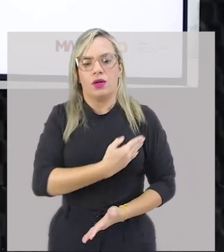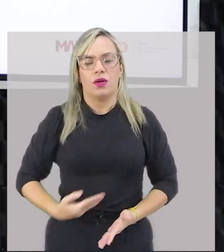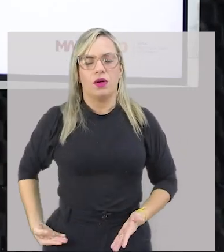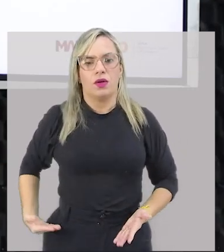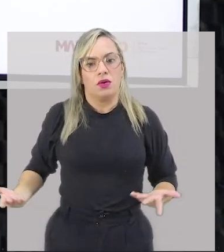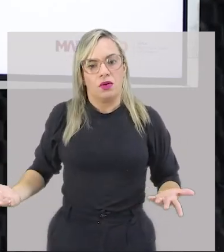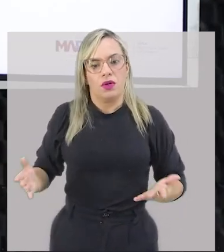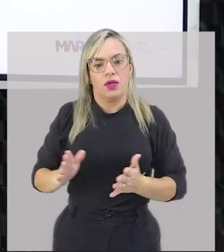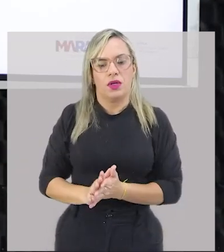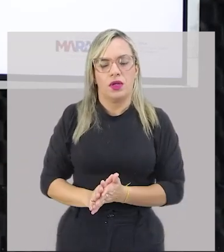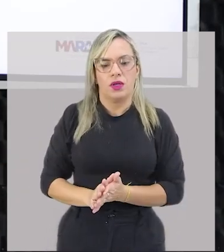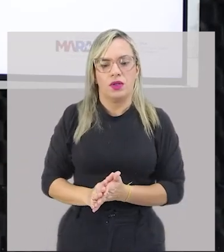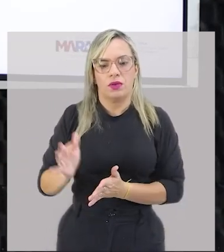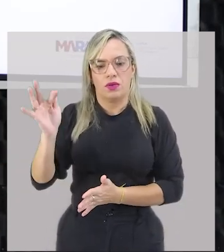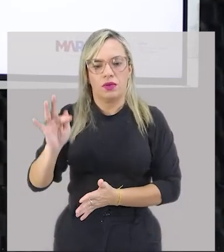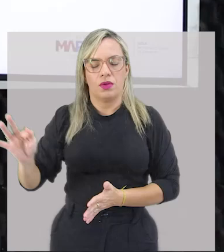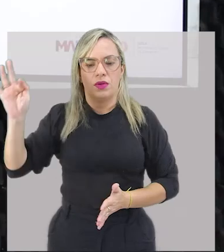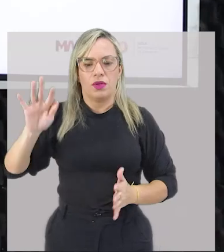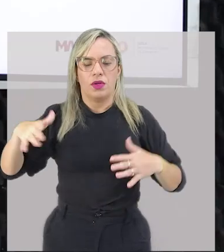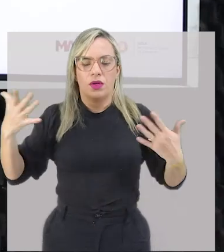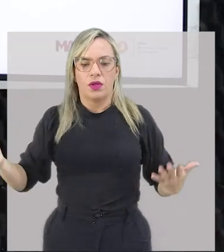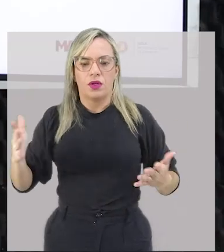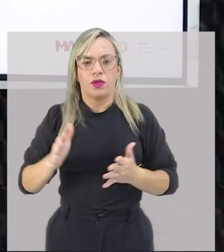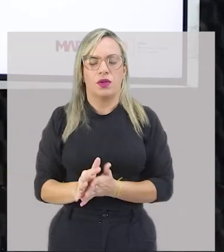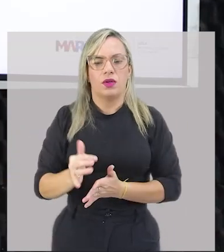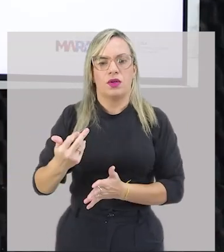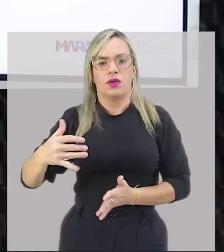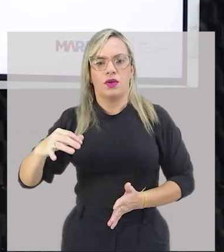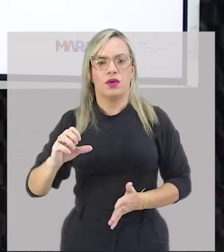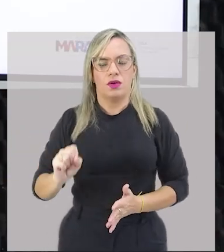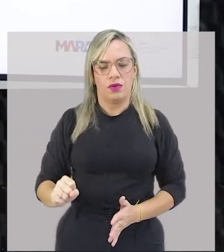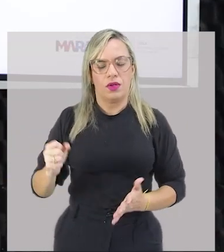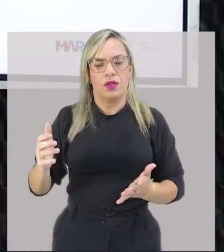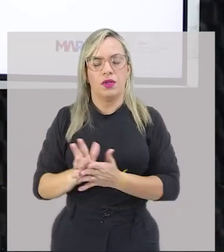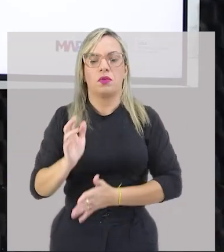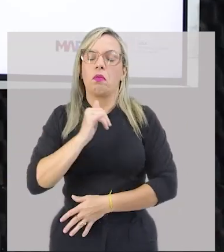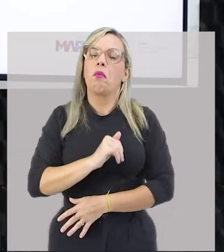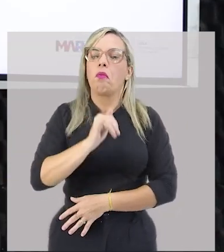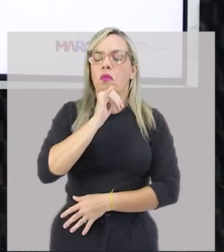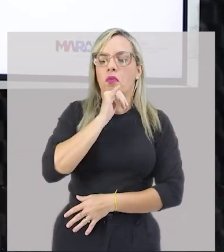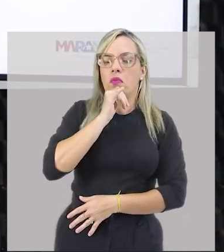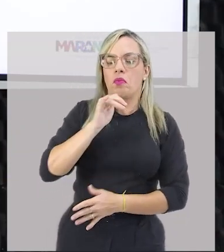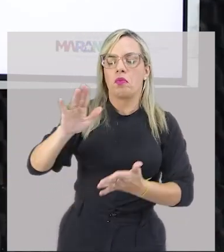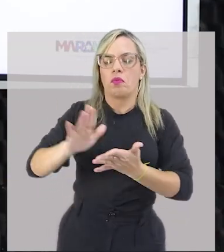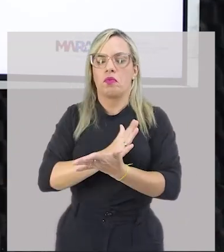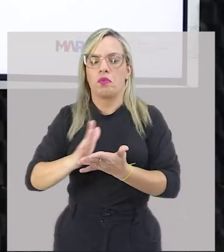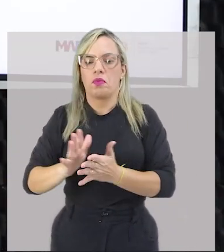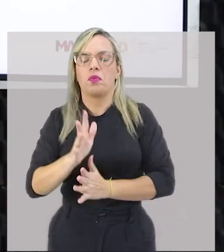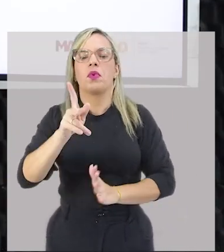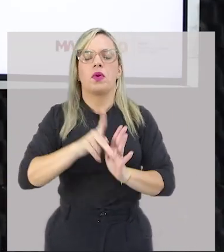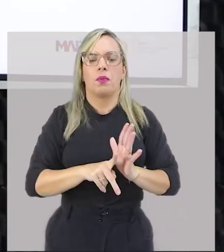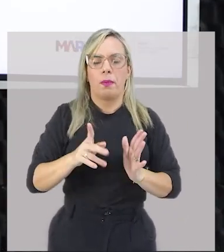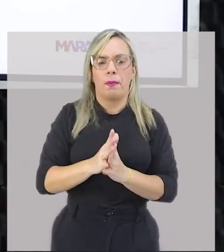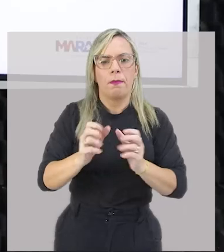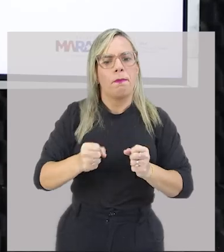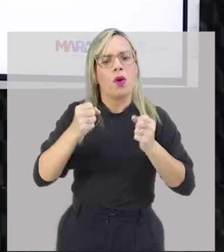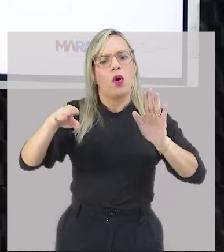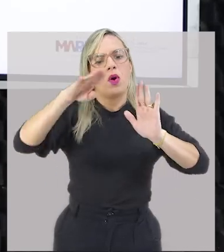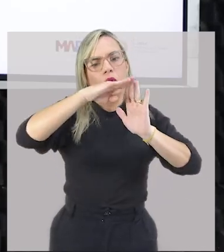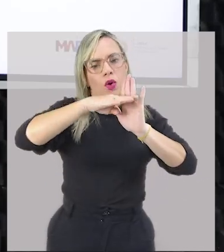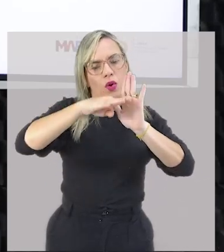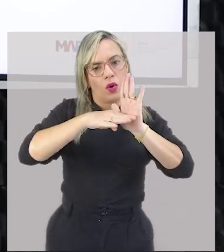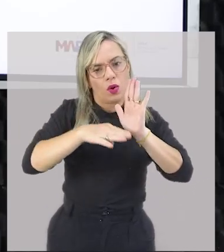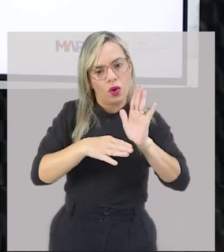pode aderir a um FIES, por exemplo, certo? Tem alguns programas que você pode